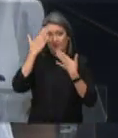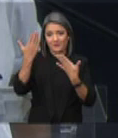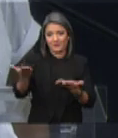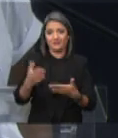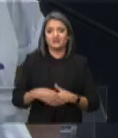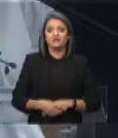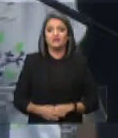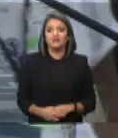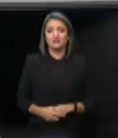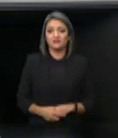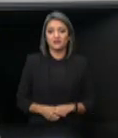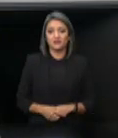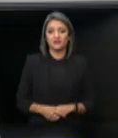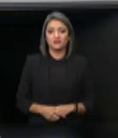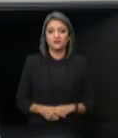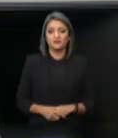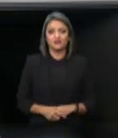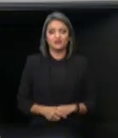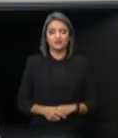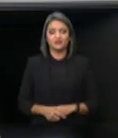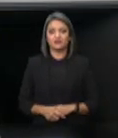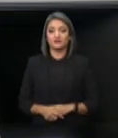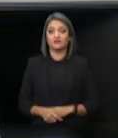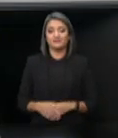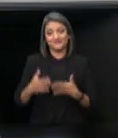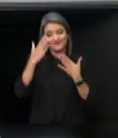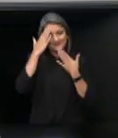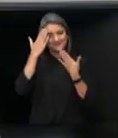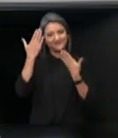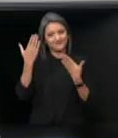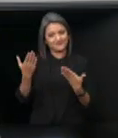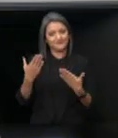a contribuição Obrigado Senhor